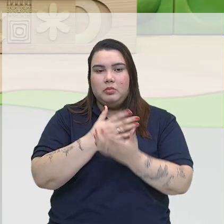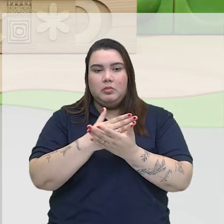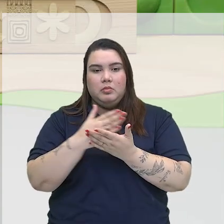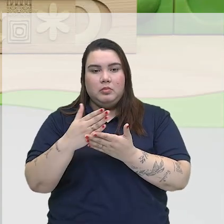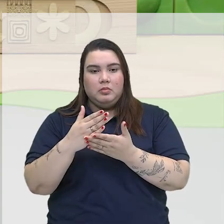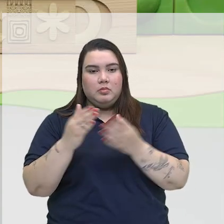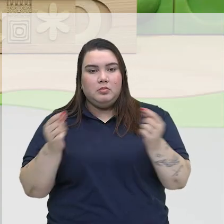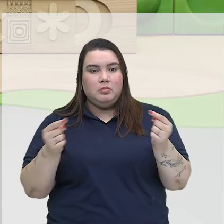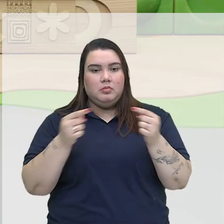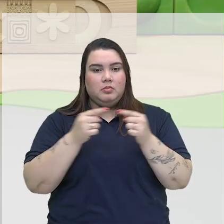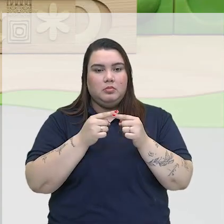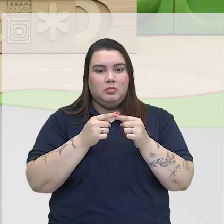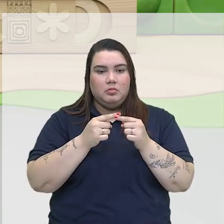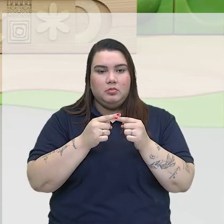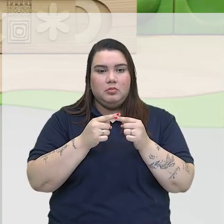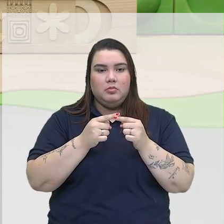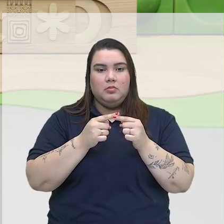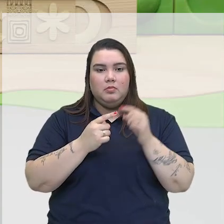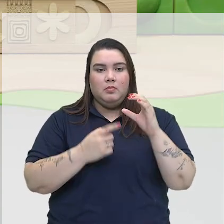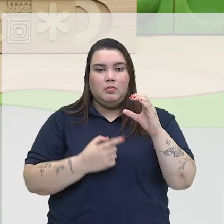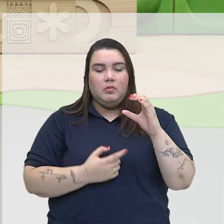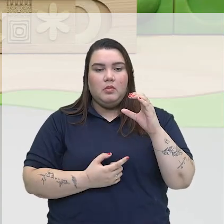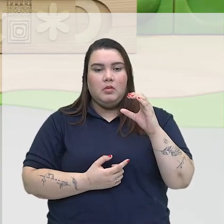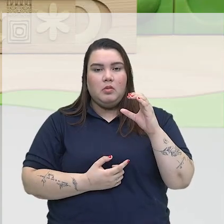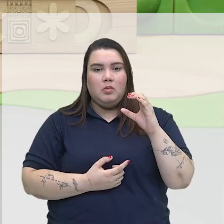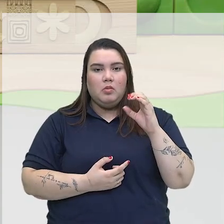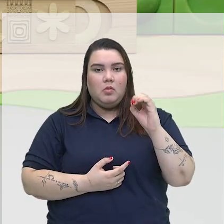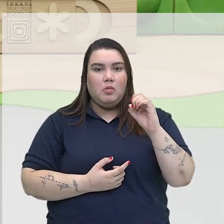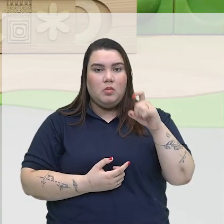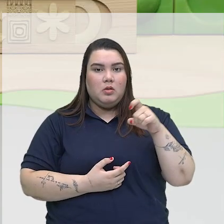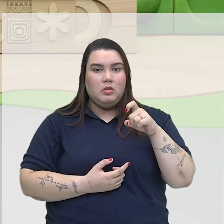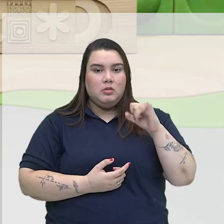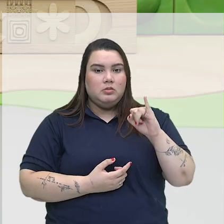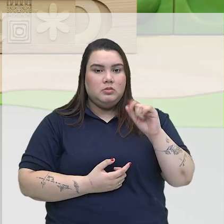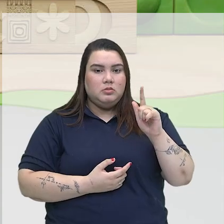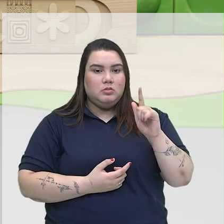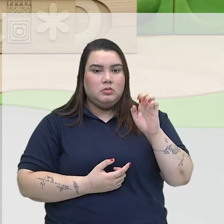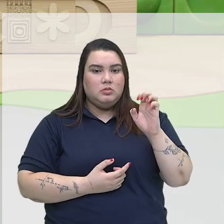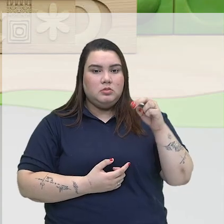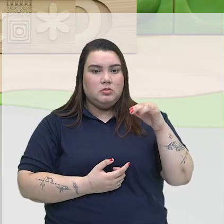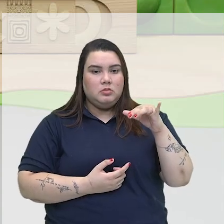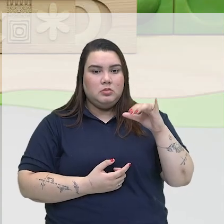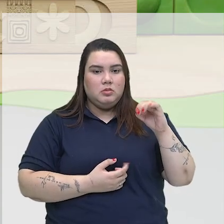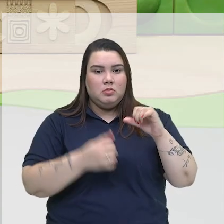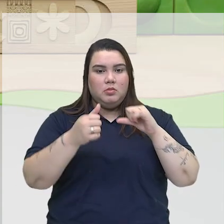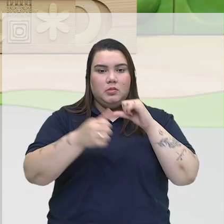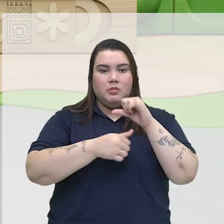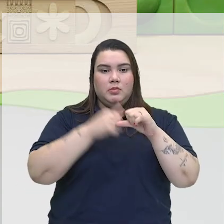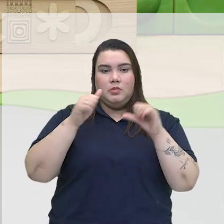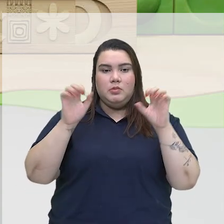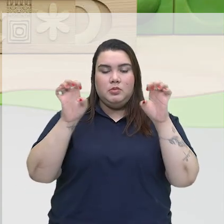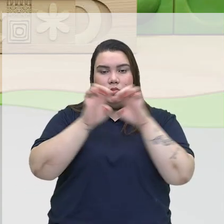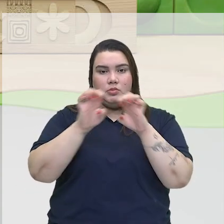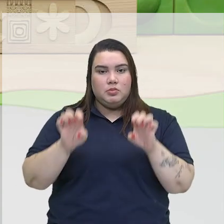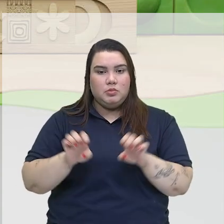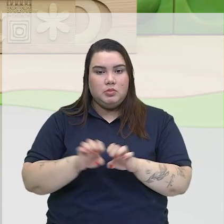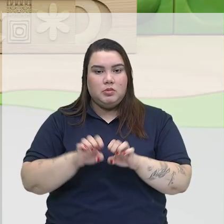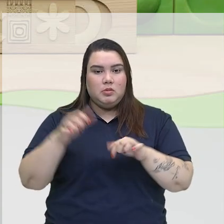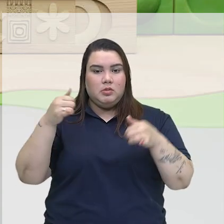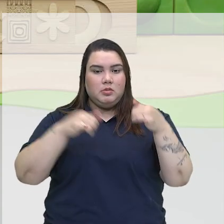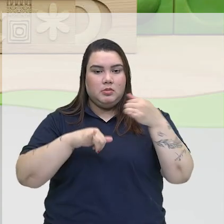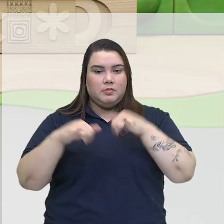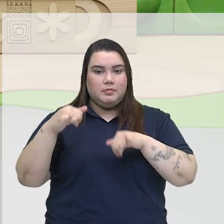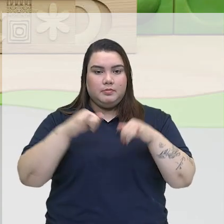em contato com o oxigênio e aí vai mudando ali a estrutura química dele. Então,